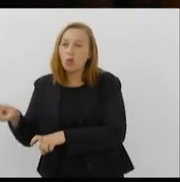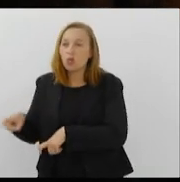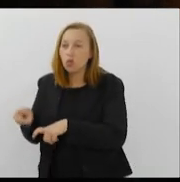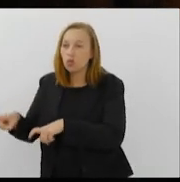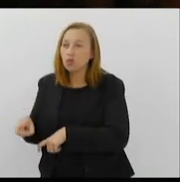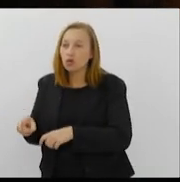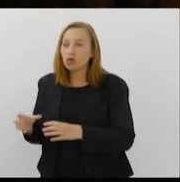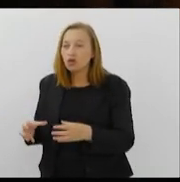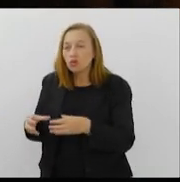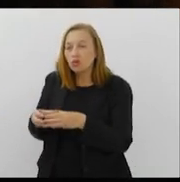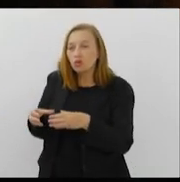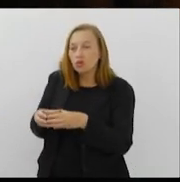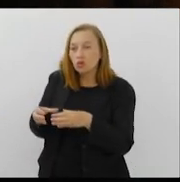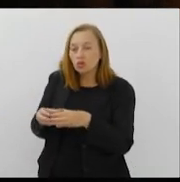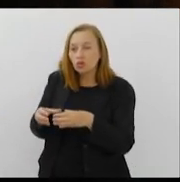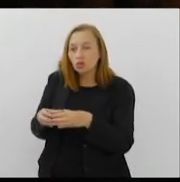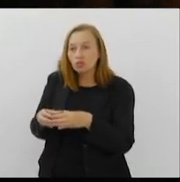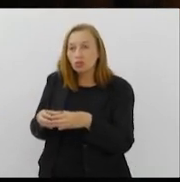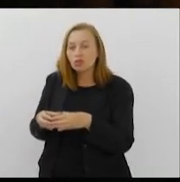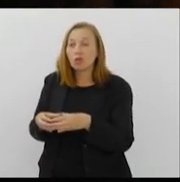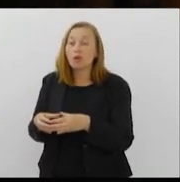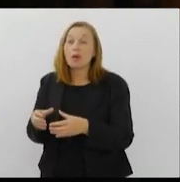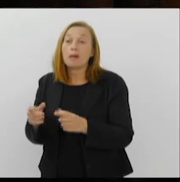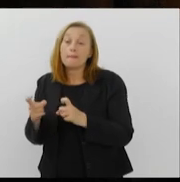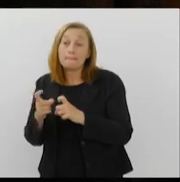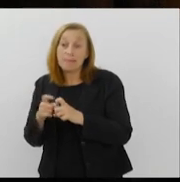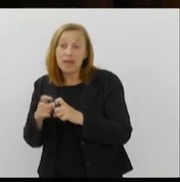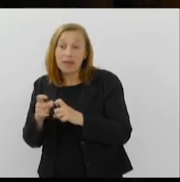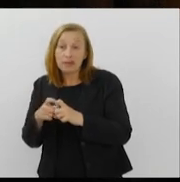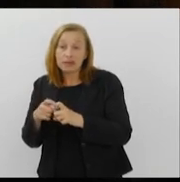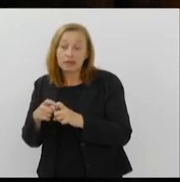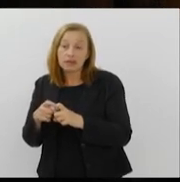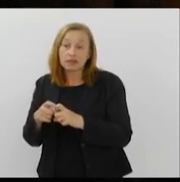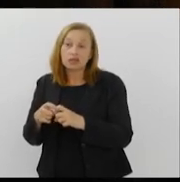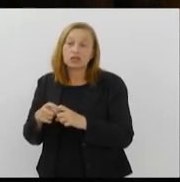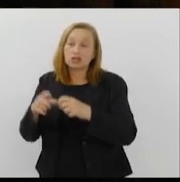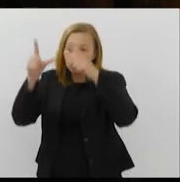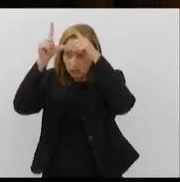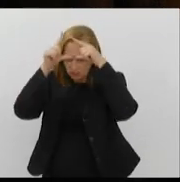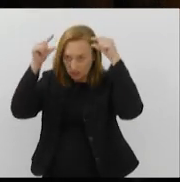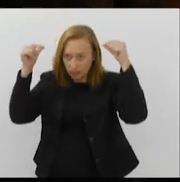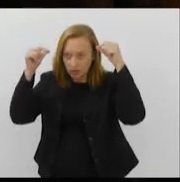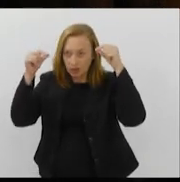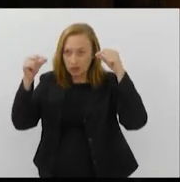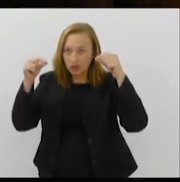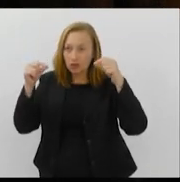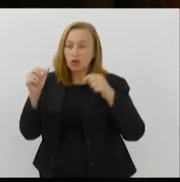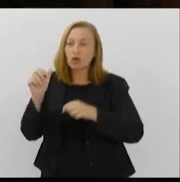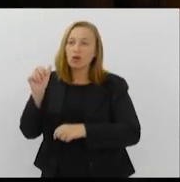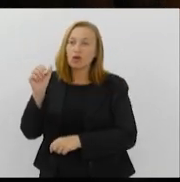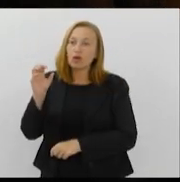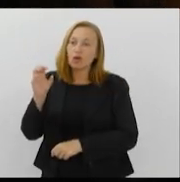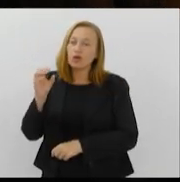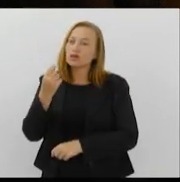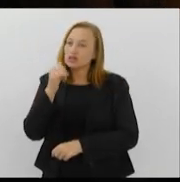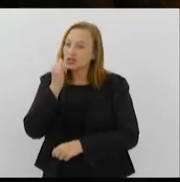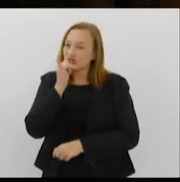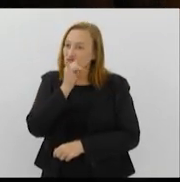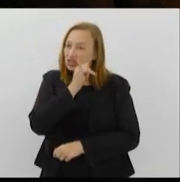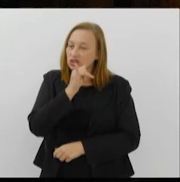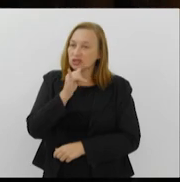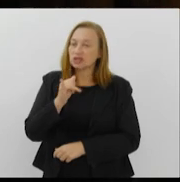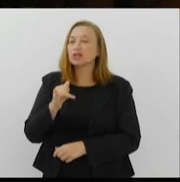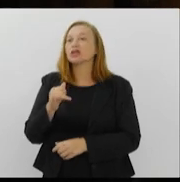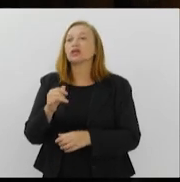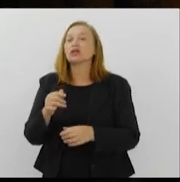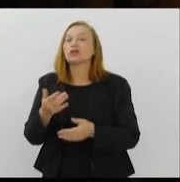pequena equipe médica de enfermagem odontológica fazia o tratamento e diagnóstico das necessidades da saúde do